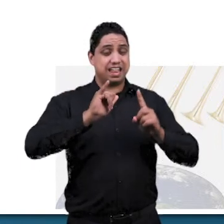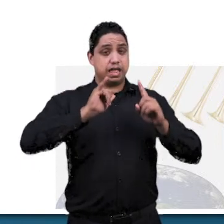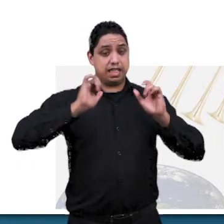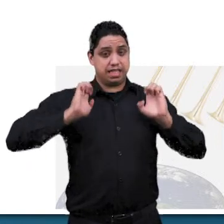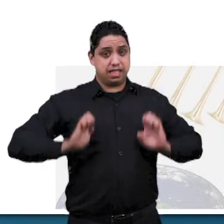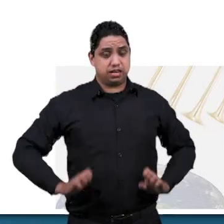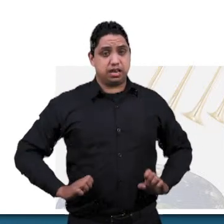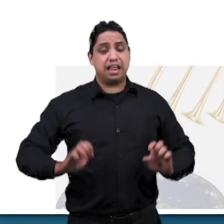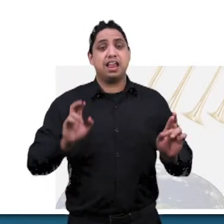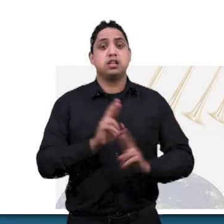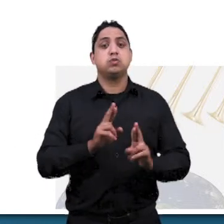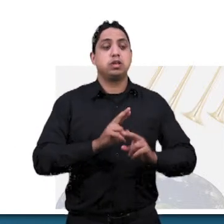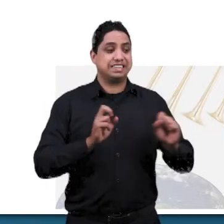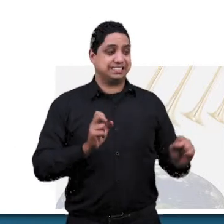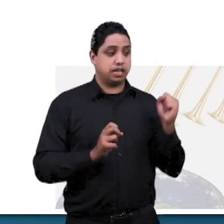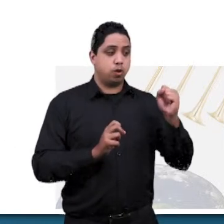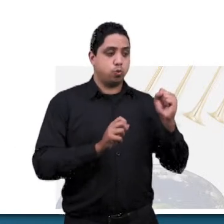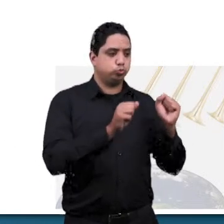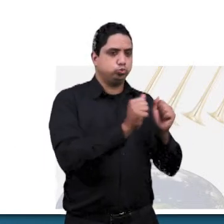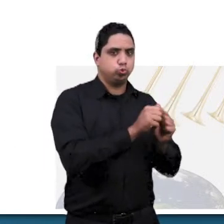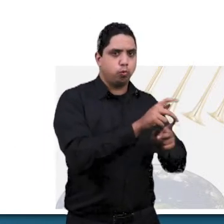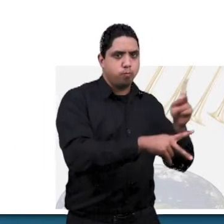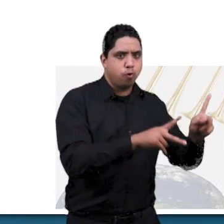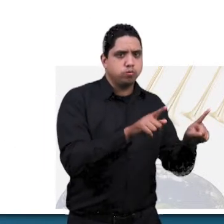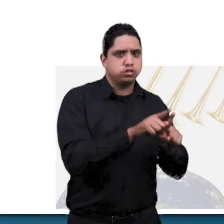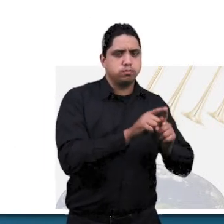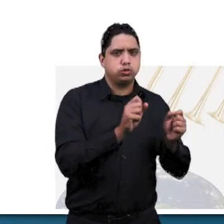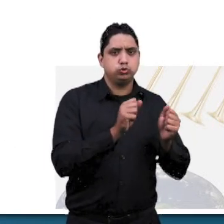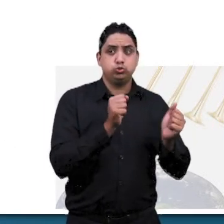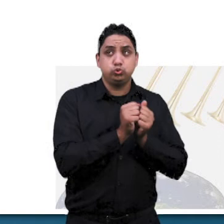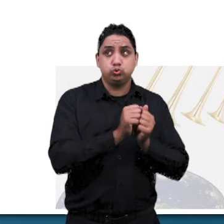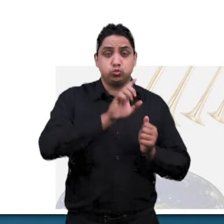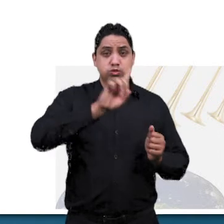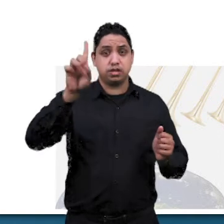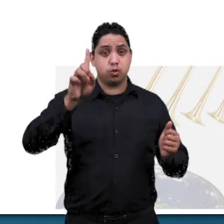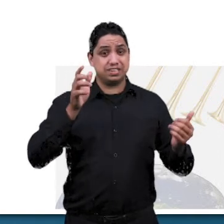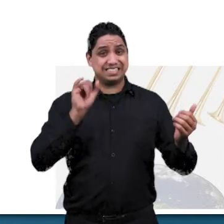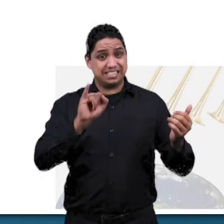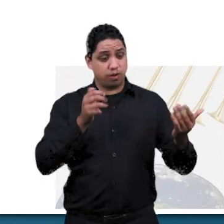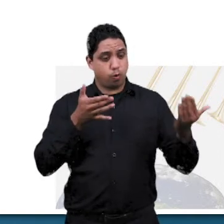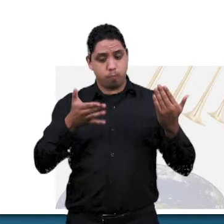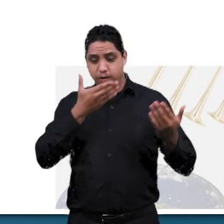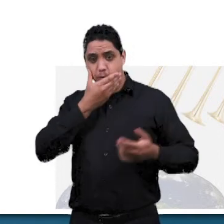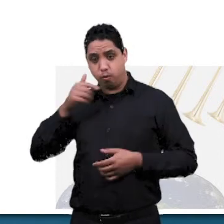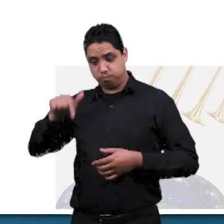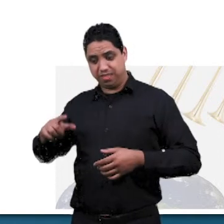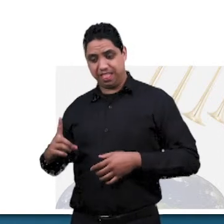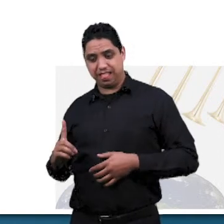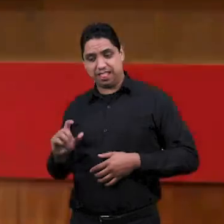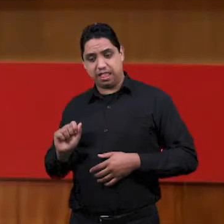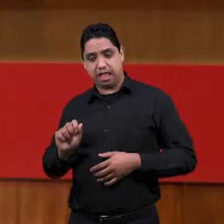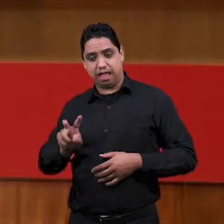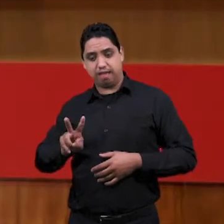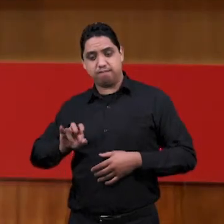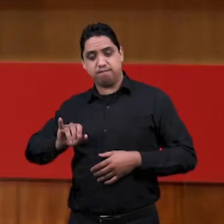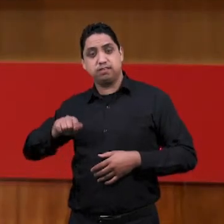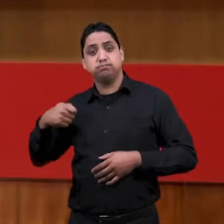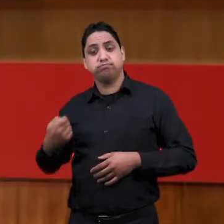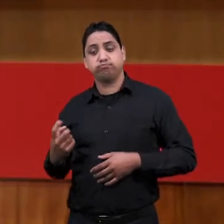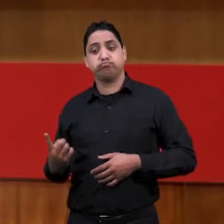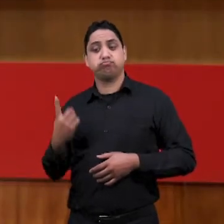relação de Saul com Deus e com o seu povo, na comparação com Davi. Muito bem, esta